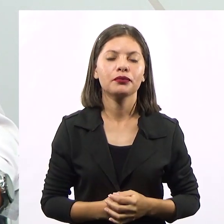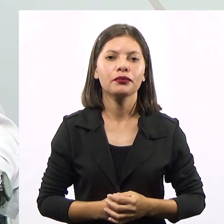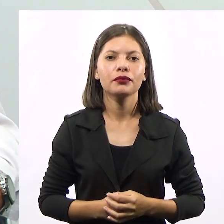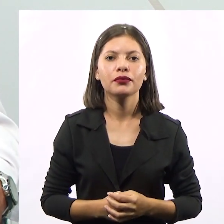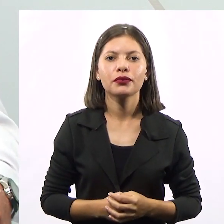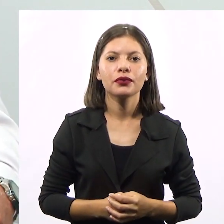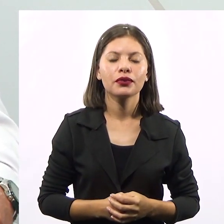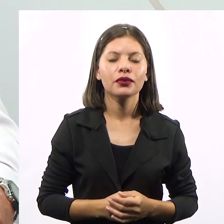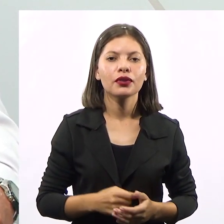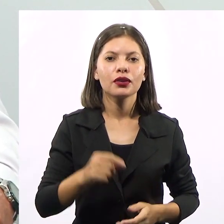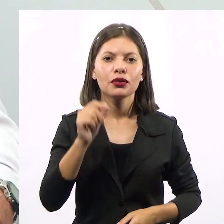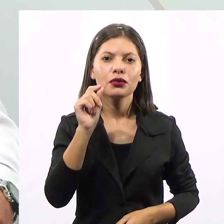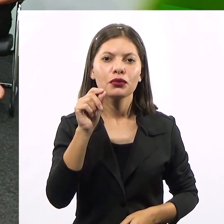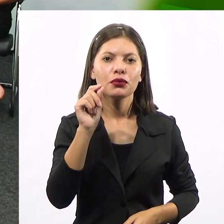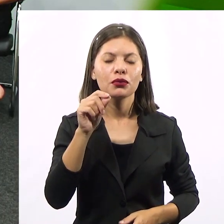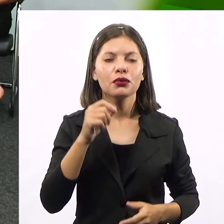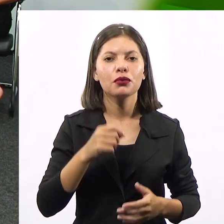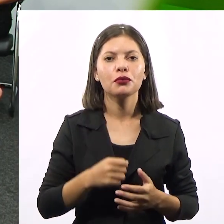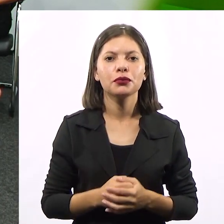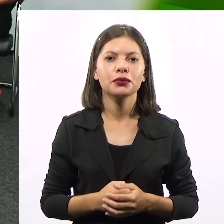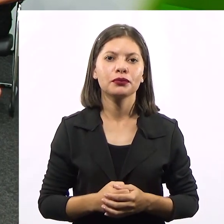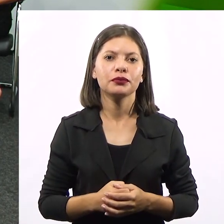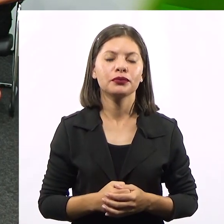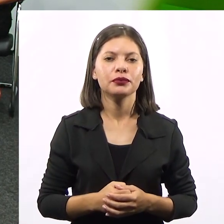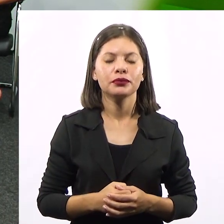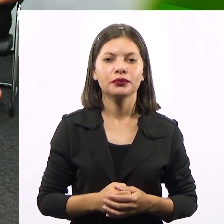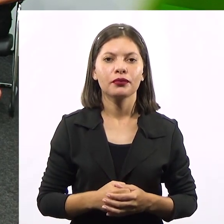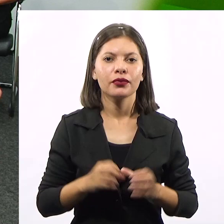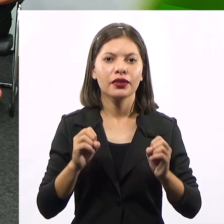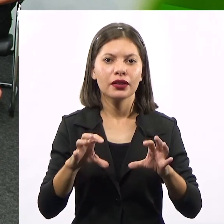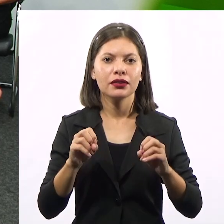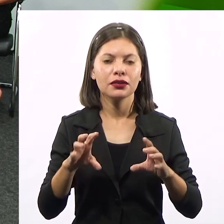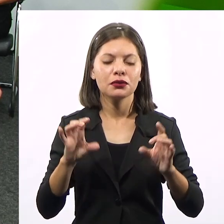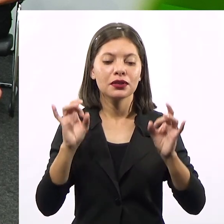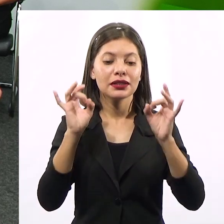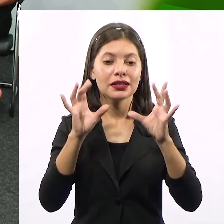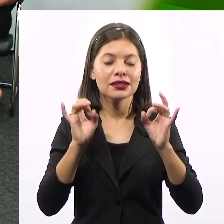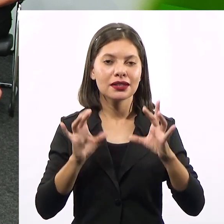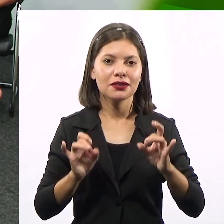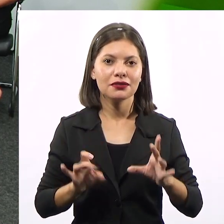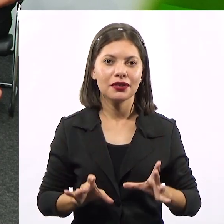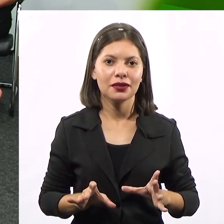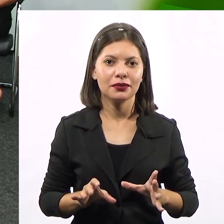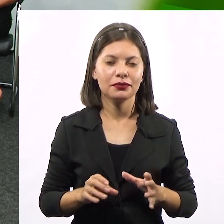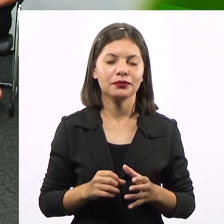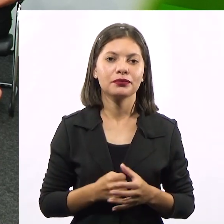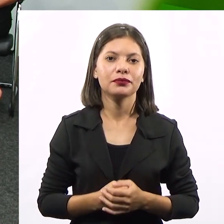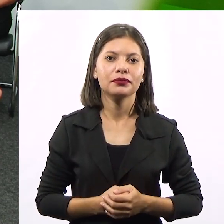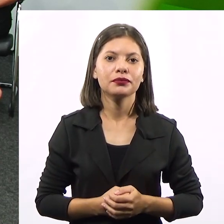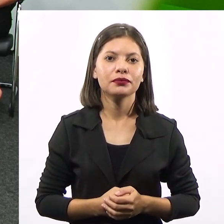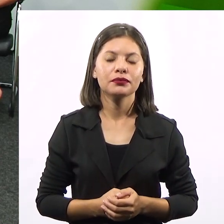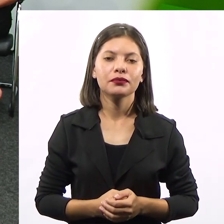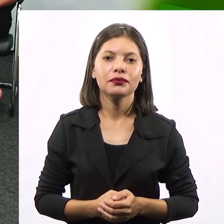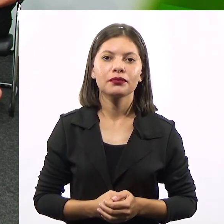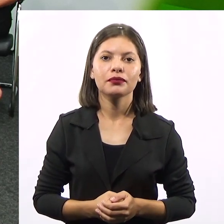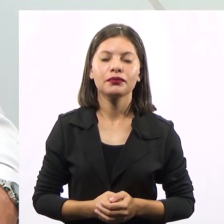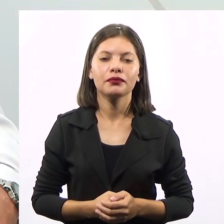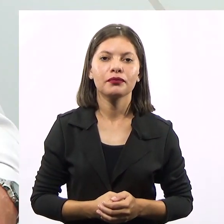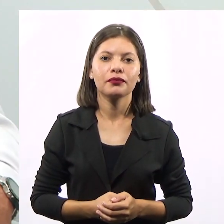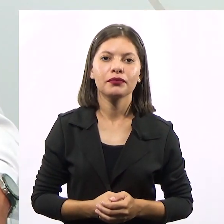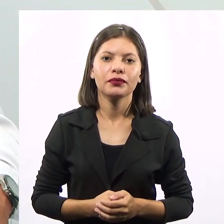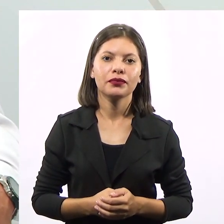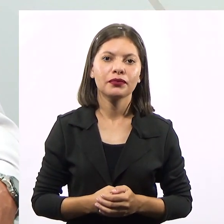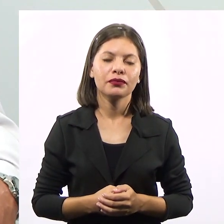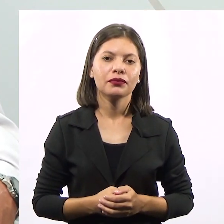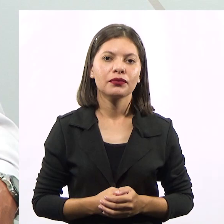antropologia, como que a antropologia nos ensinou a fazer a descrição. Quando a gente faz